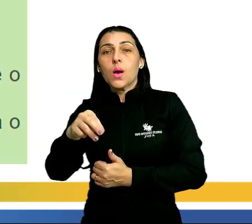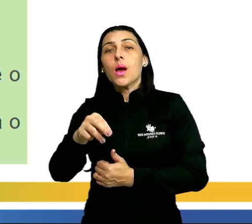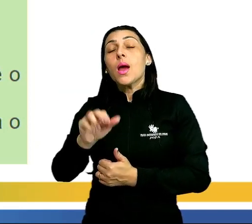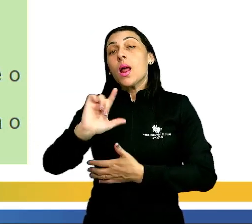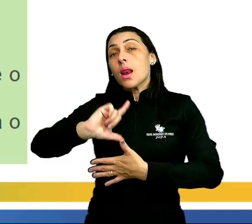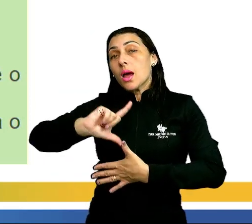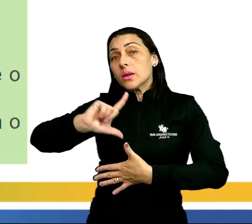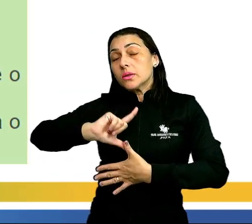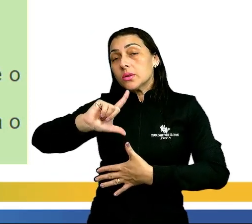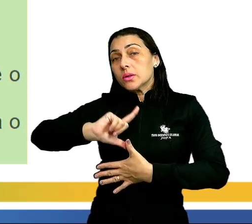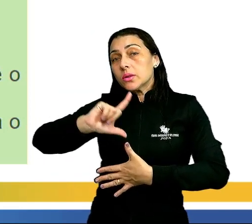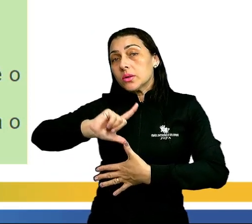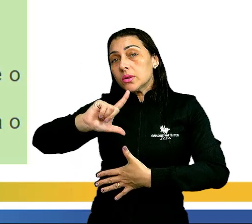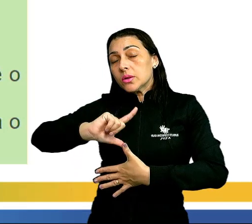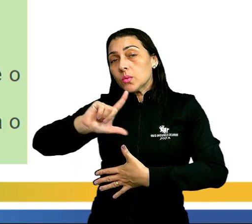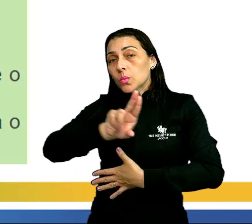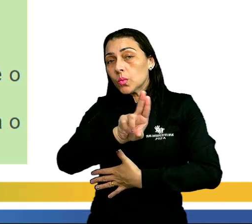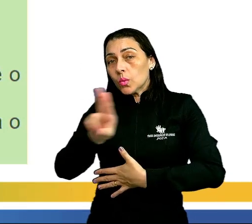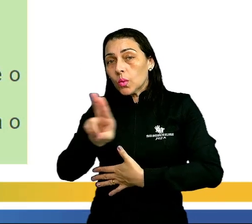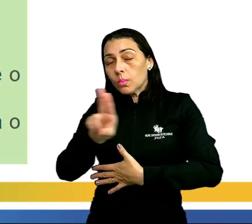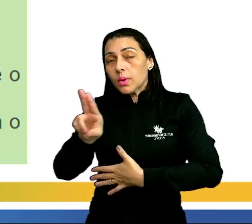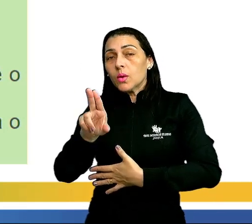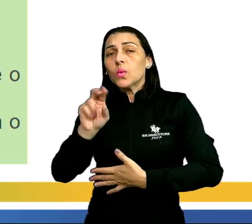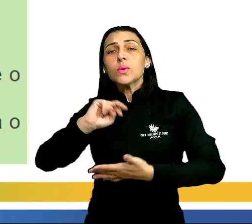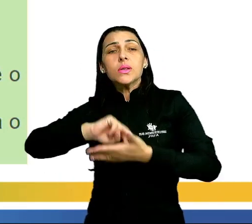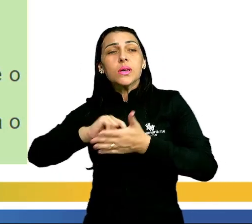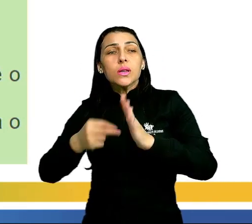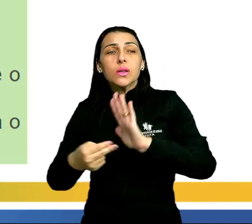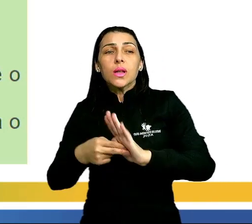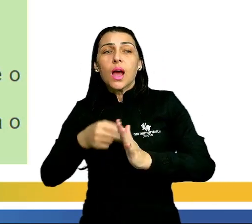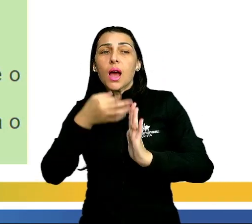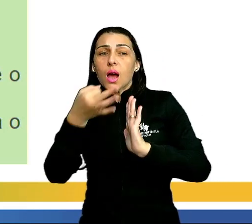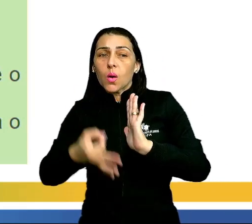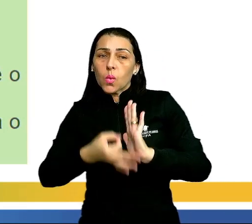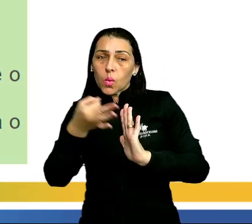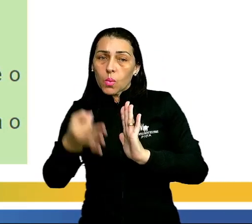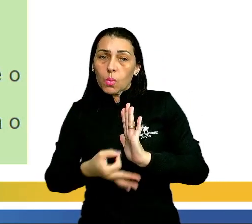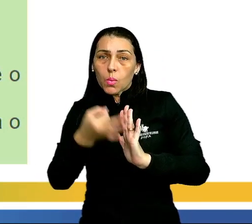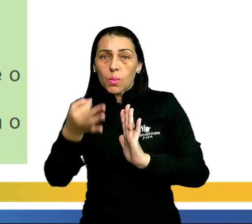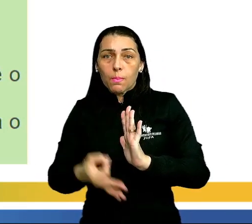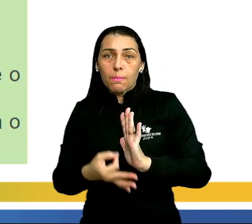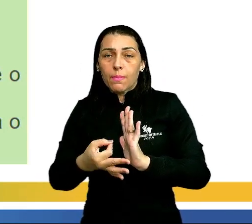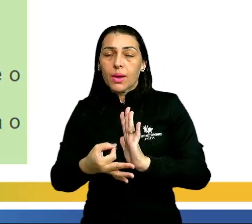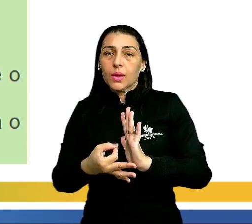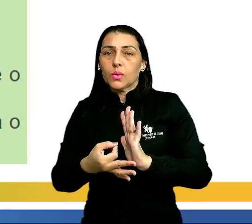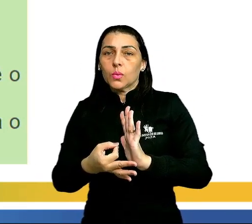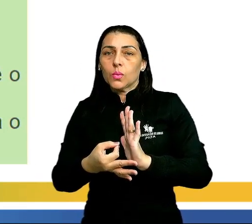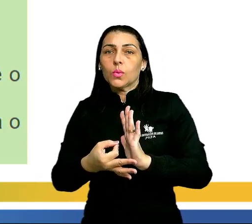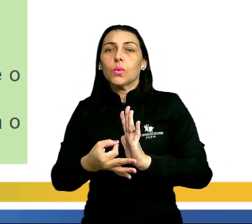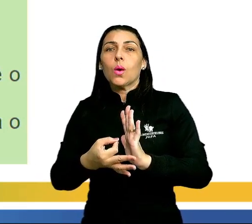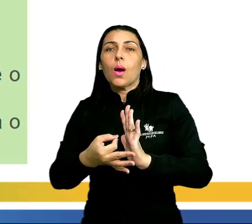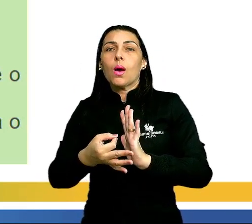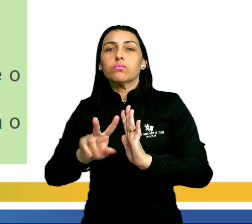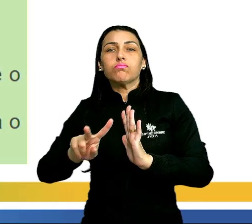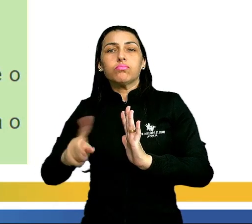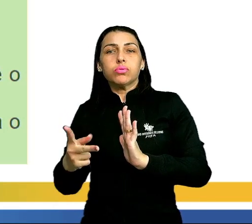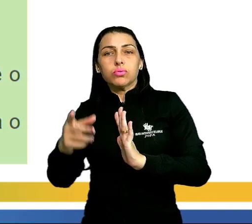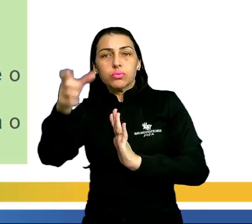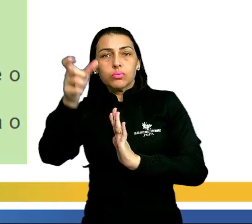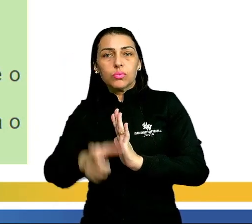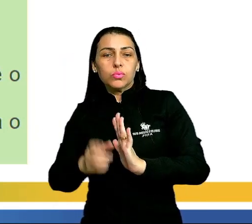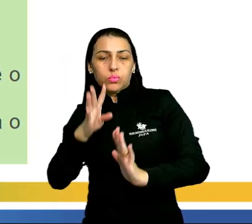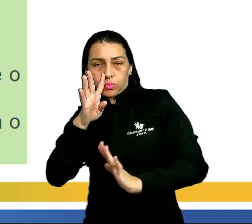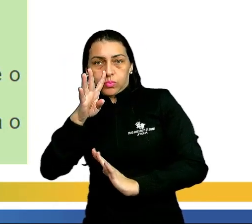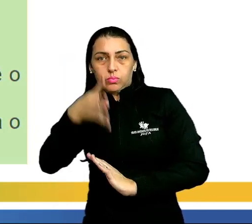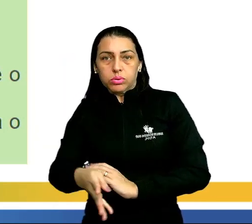em latim, ad hominem, então, que significa argumento contra o homem. Tem como intuito atacar